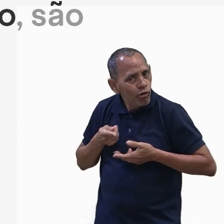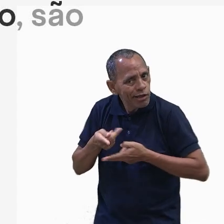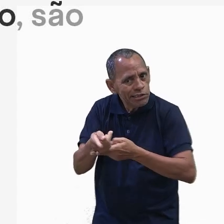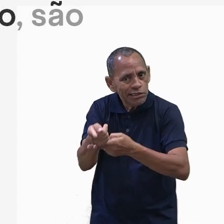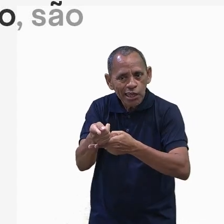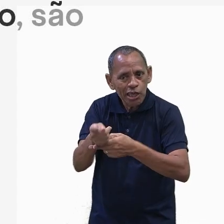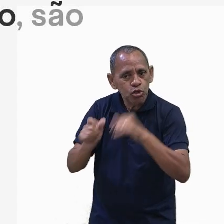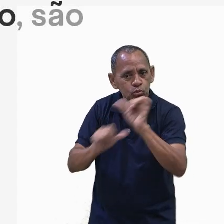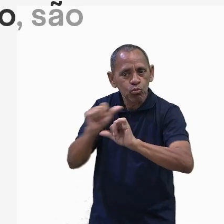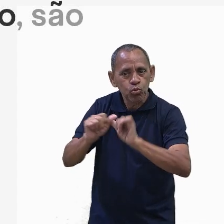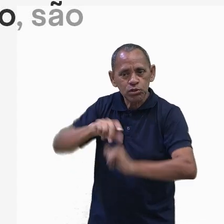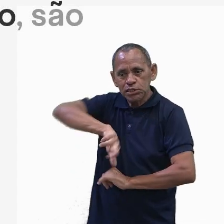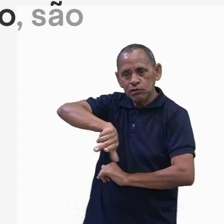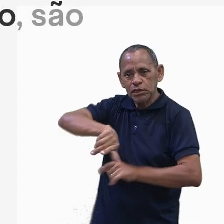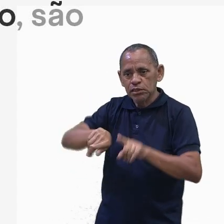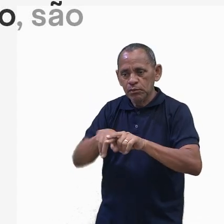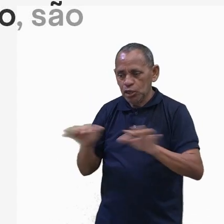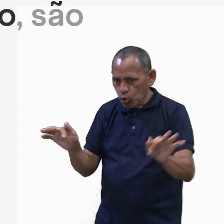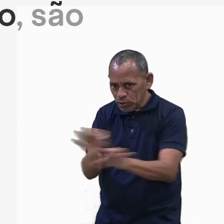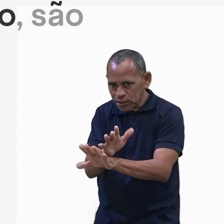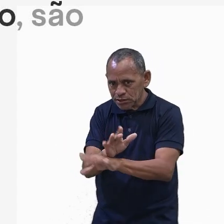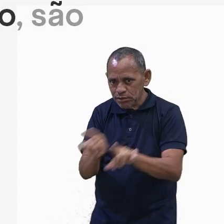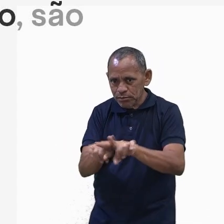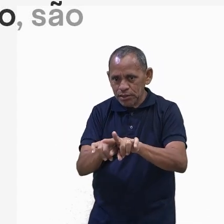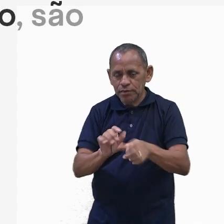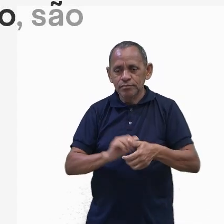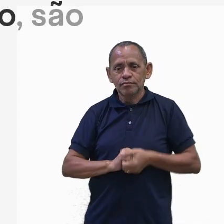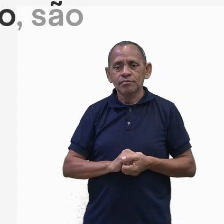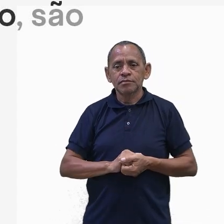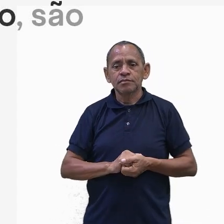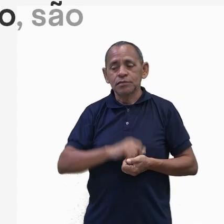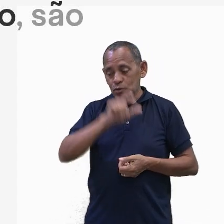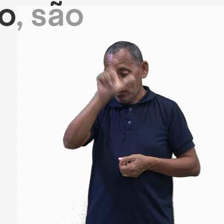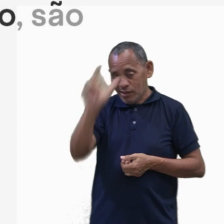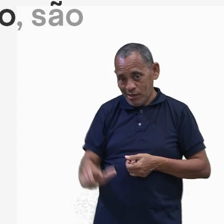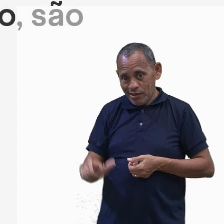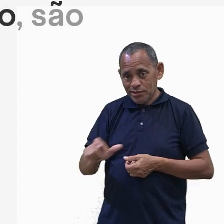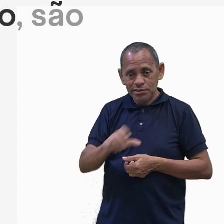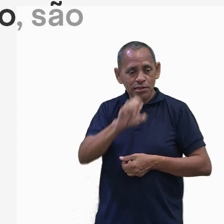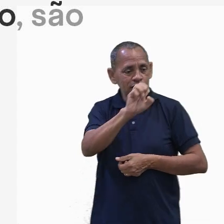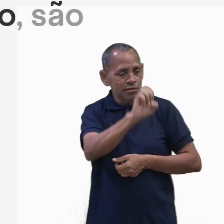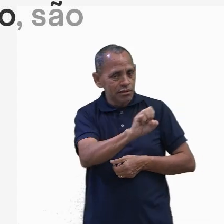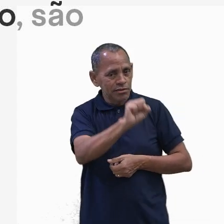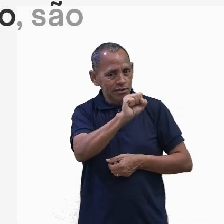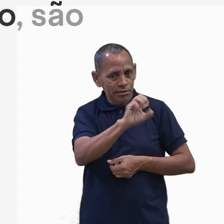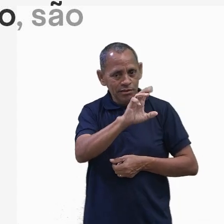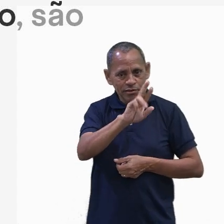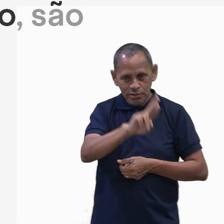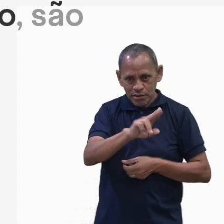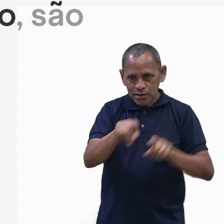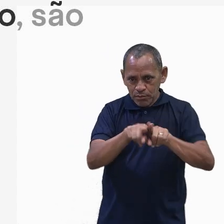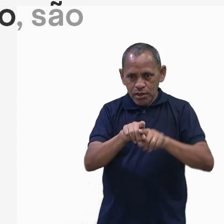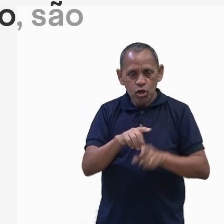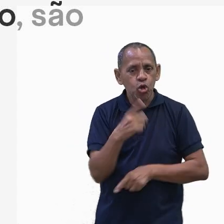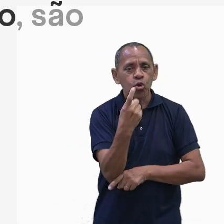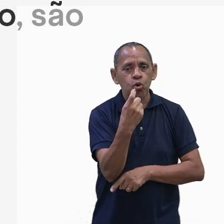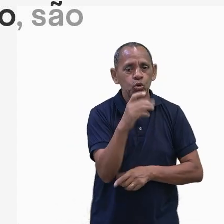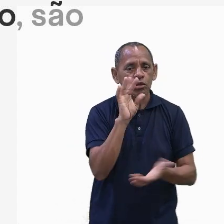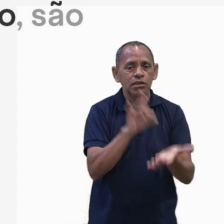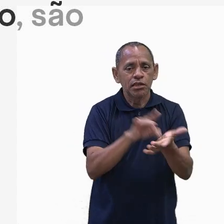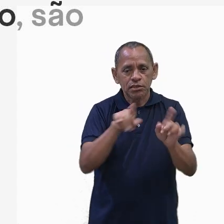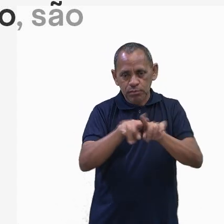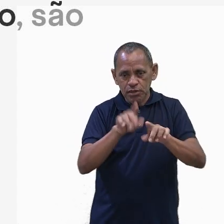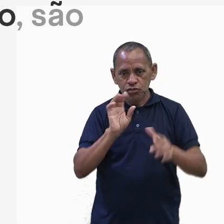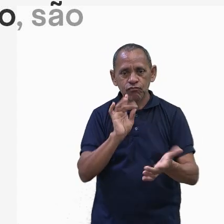e completo. Ou seja, o ser é como única realidade. Então, é a